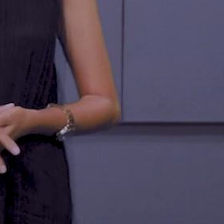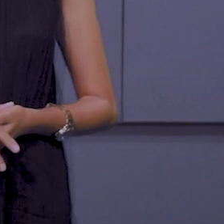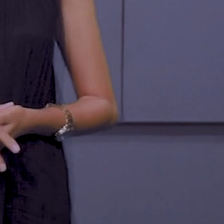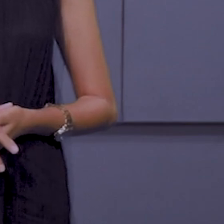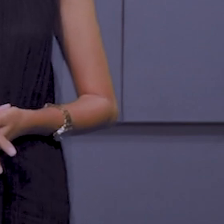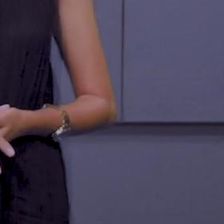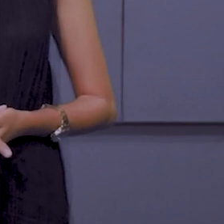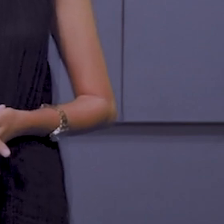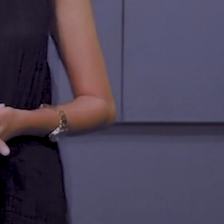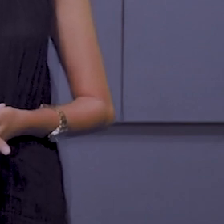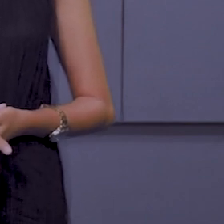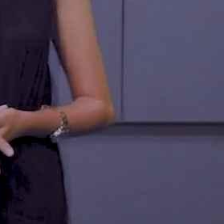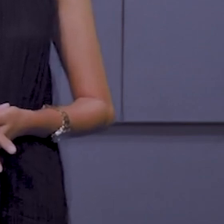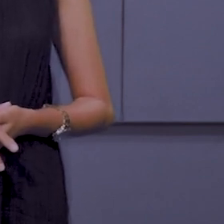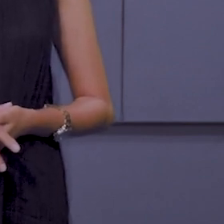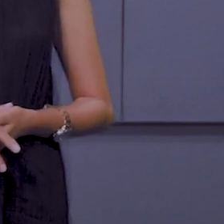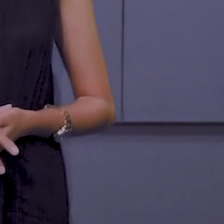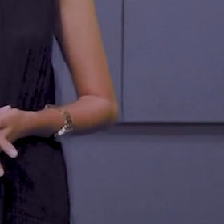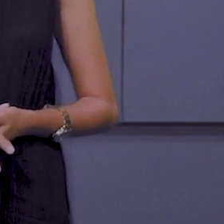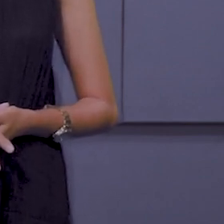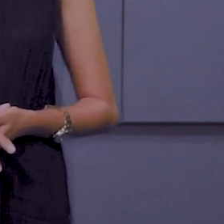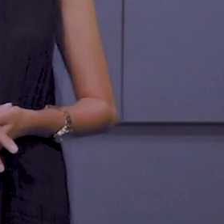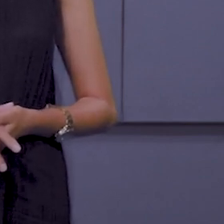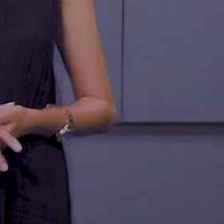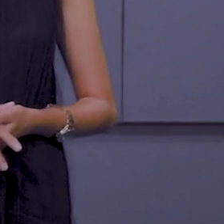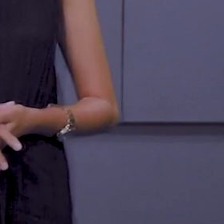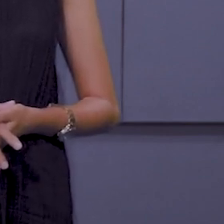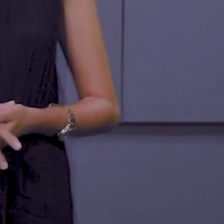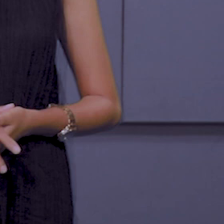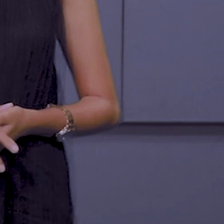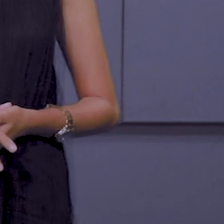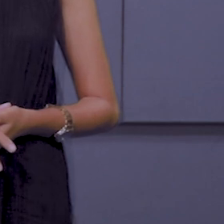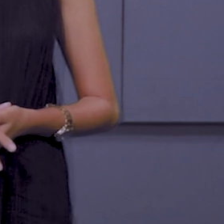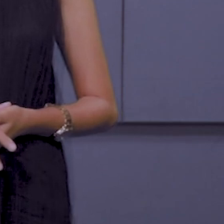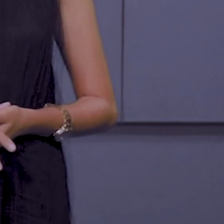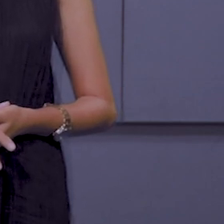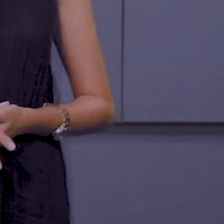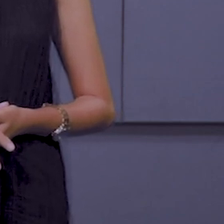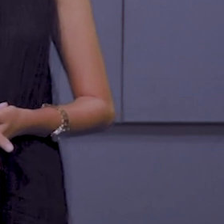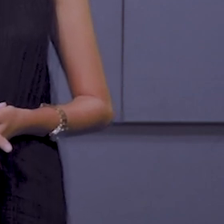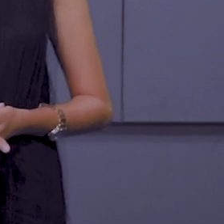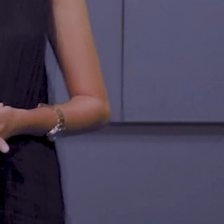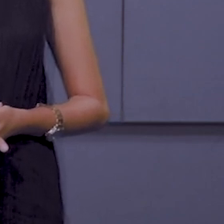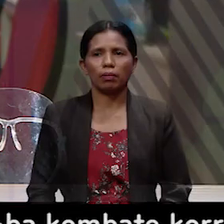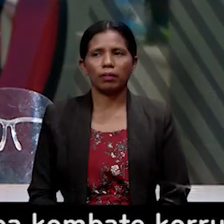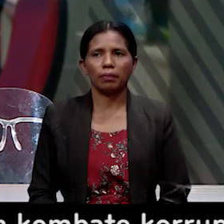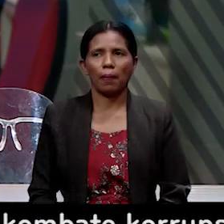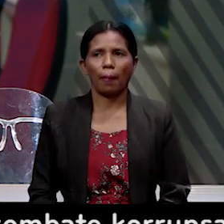Que tá lua subscribe, no hanya botão notificação, atunone e tabo sira la bela com informação bom usi ami.